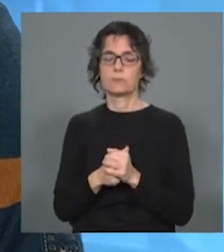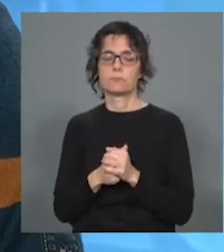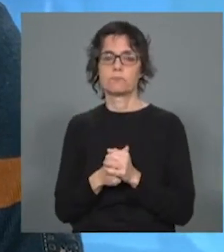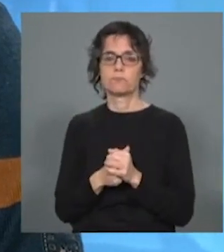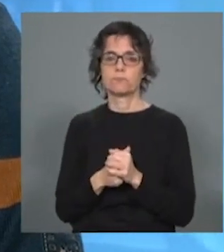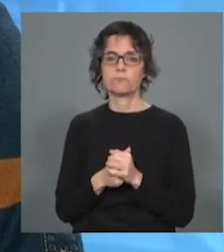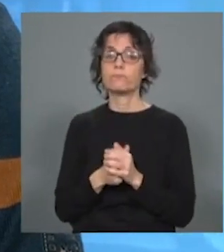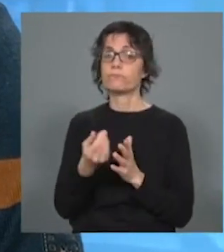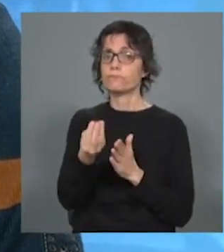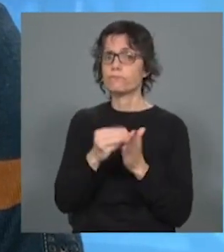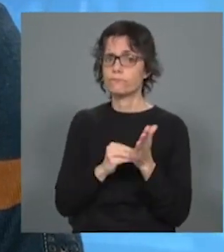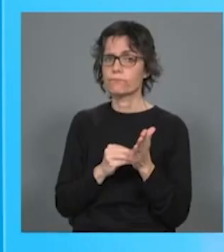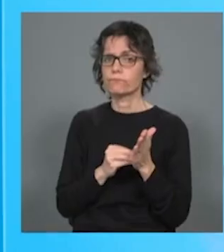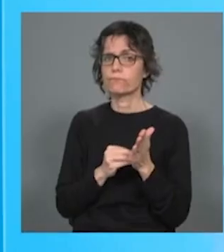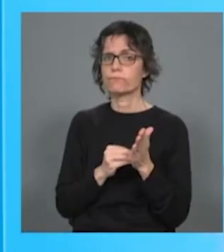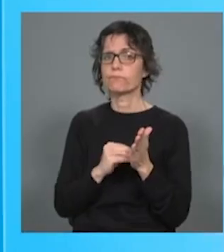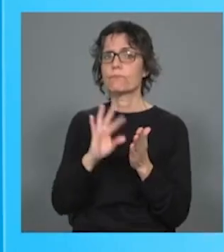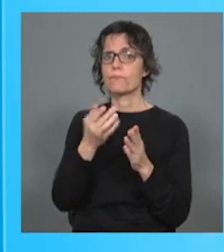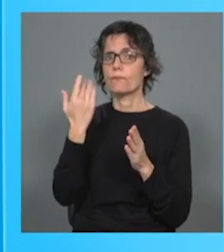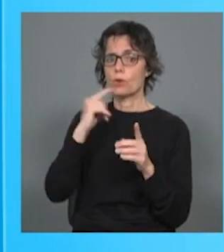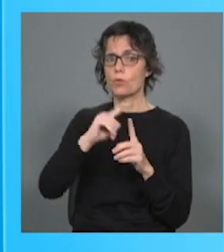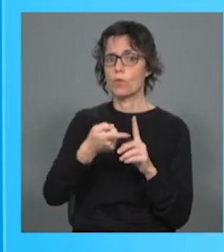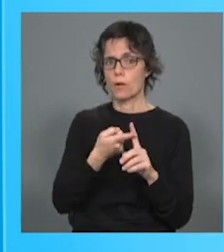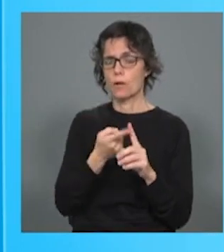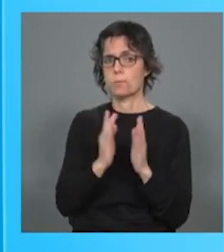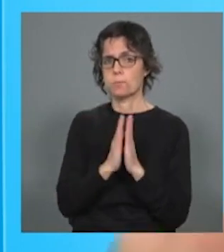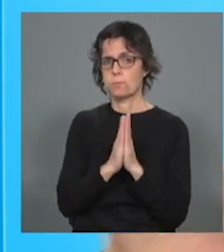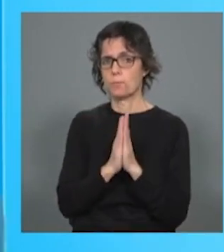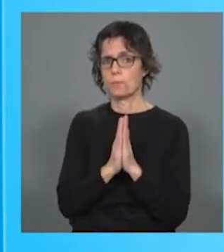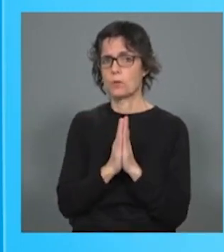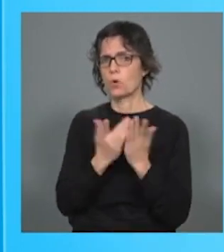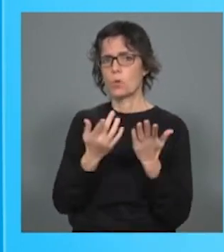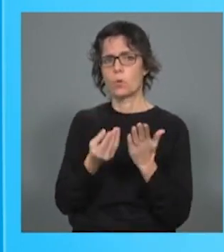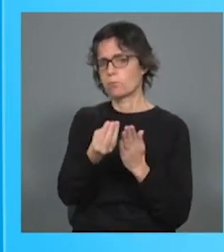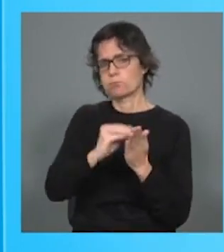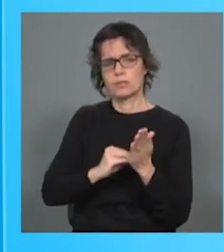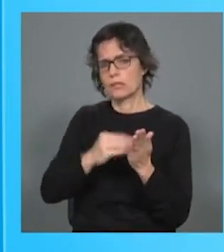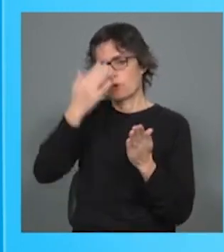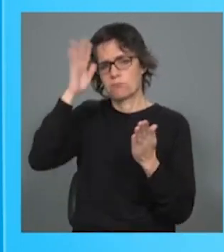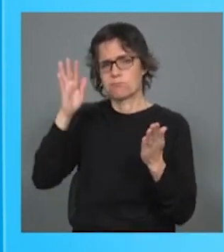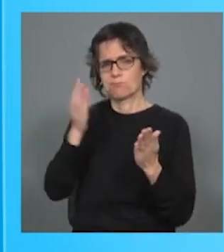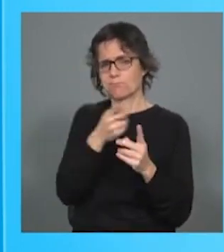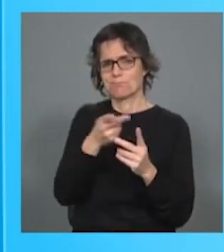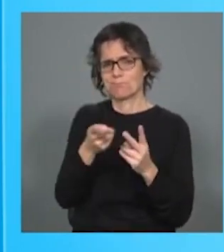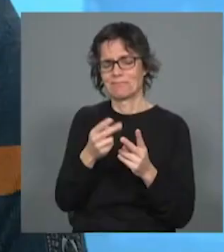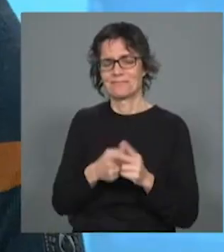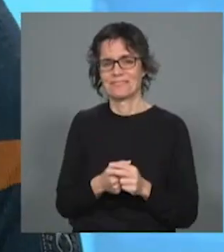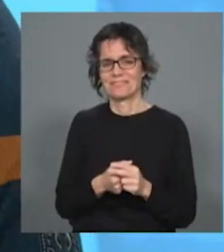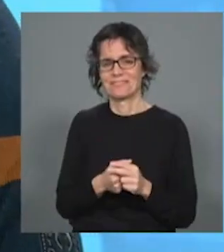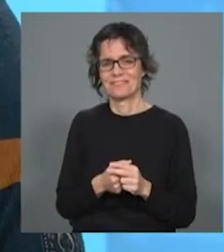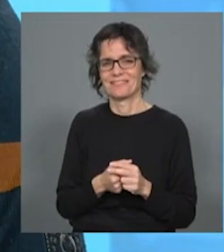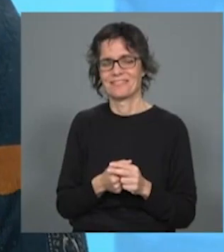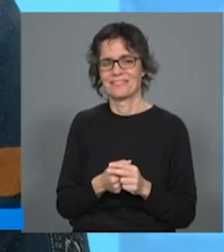durante um ano litúrgico em que ia ouvindo também São Lucas, ou foi escrito assim de uma assentada? Este